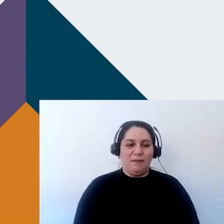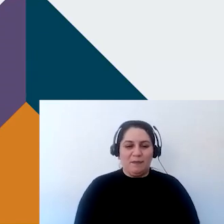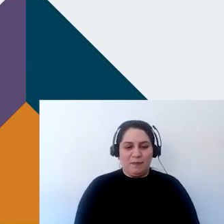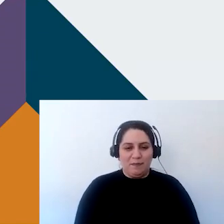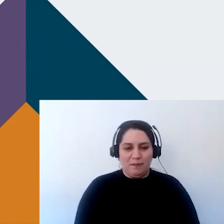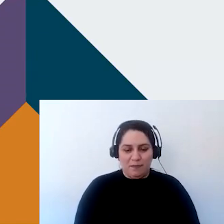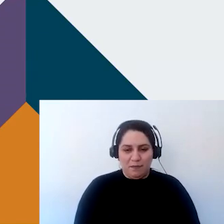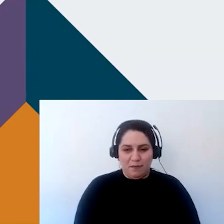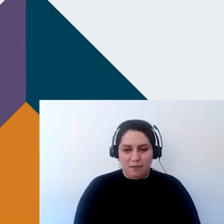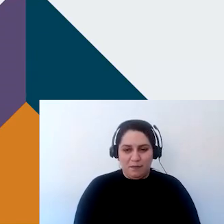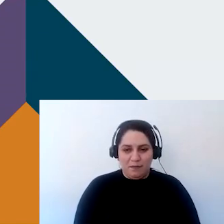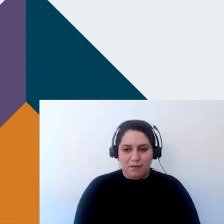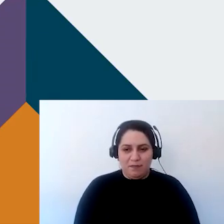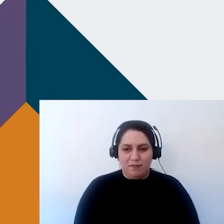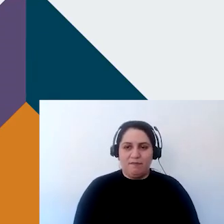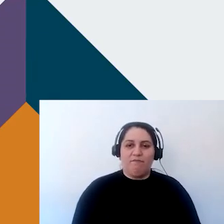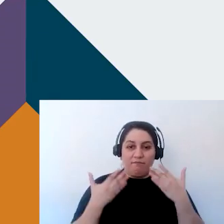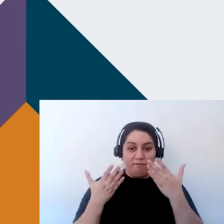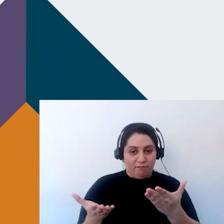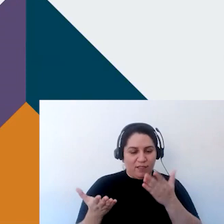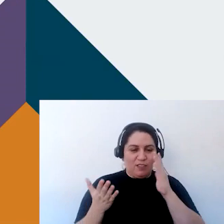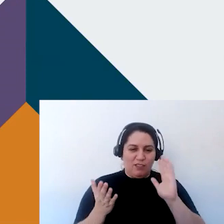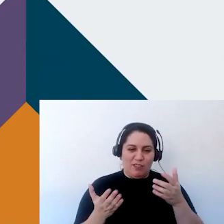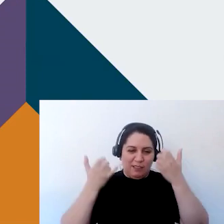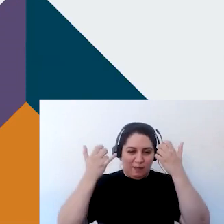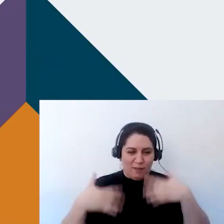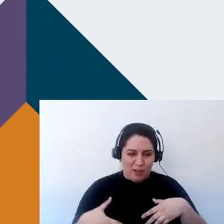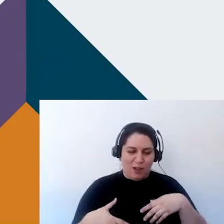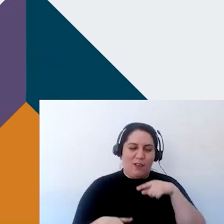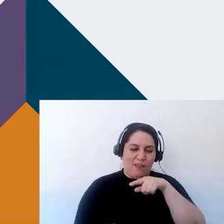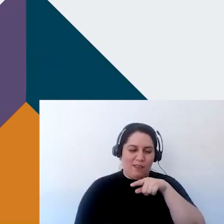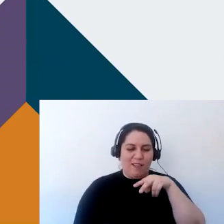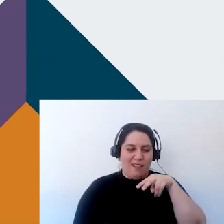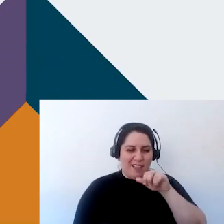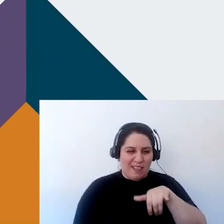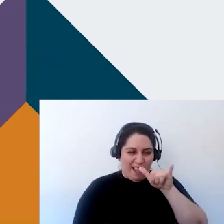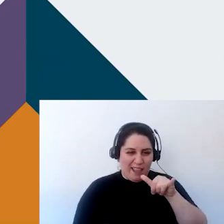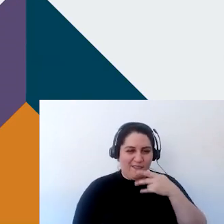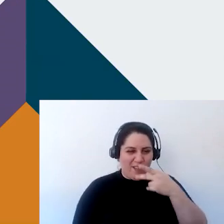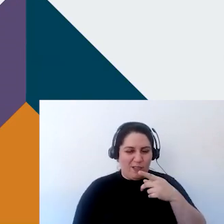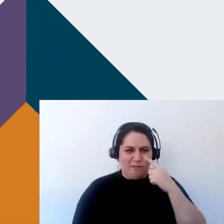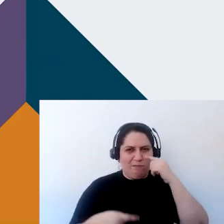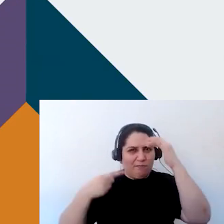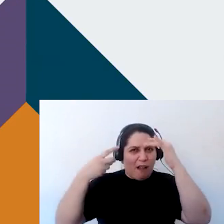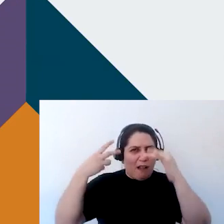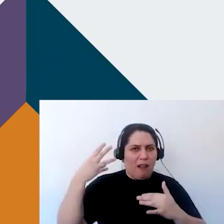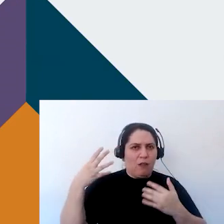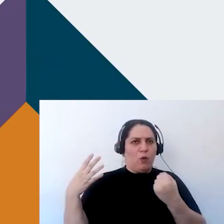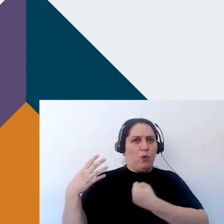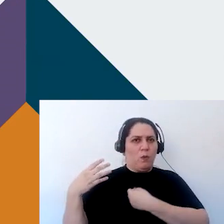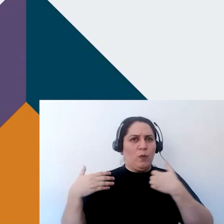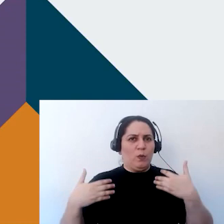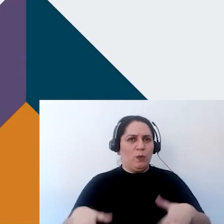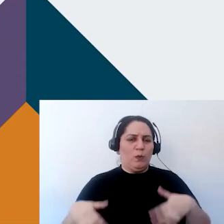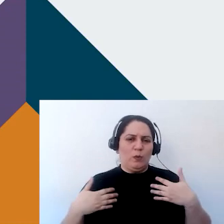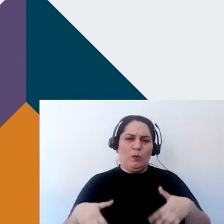Bem, como a Nai fez a introdução, a gente tem aí um número muito importante, né,